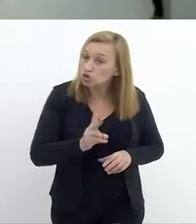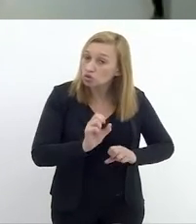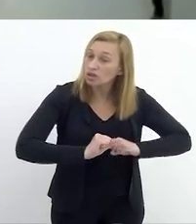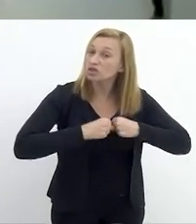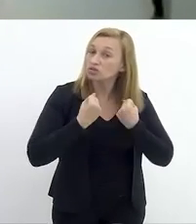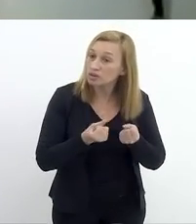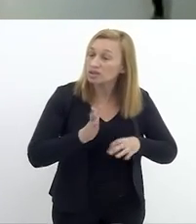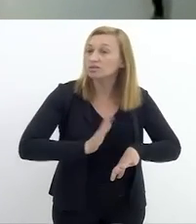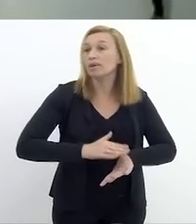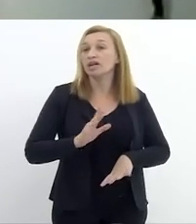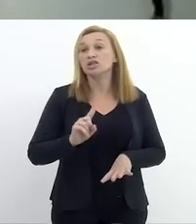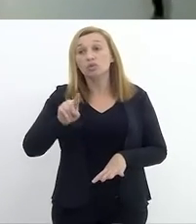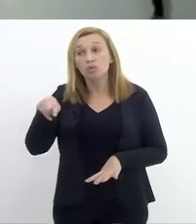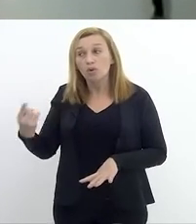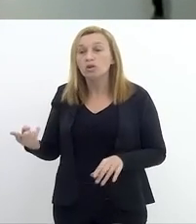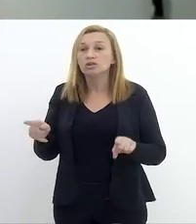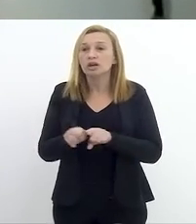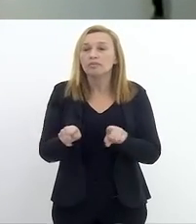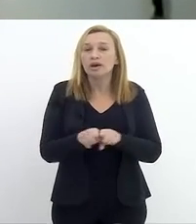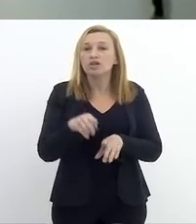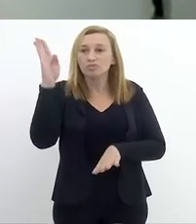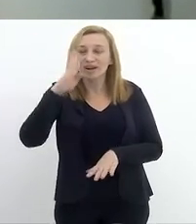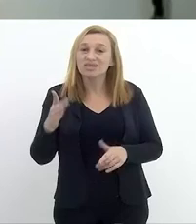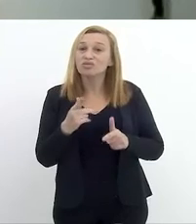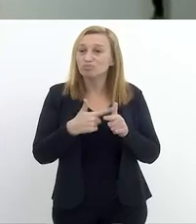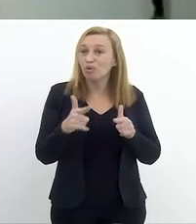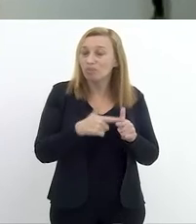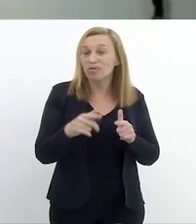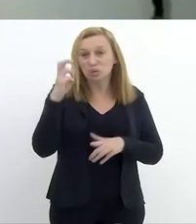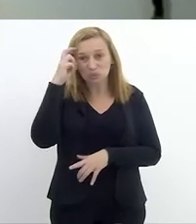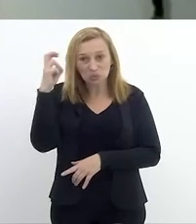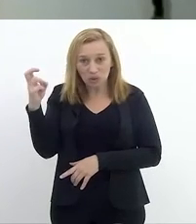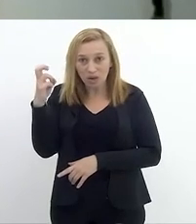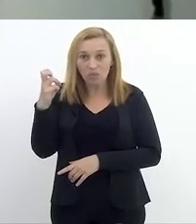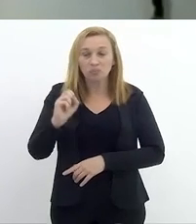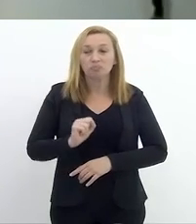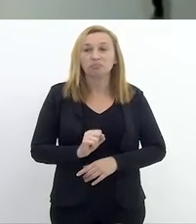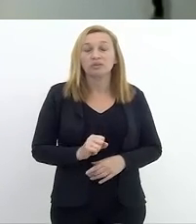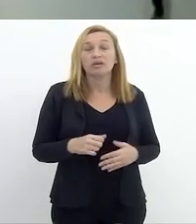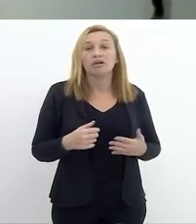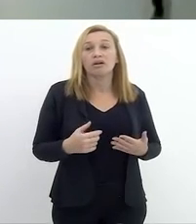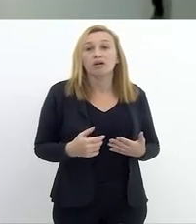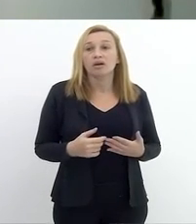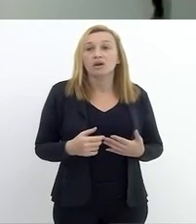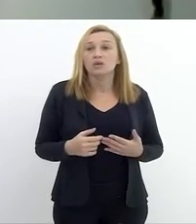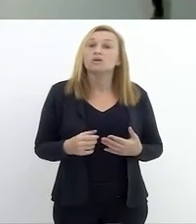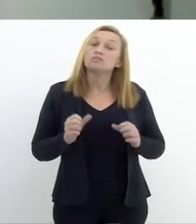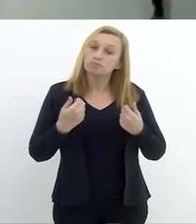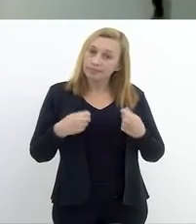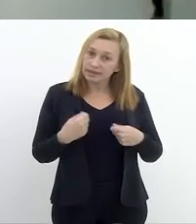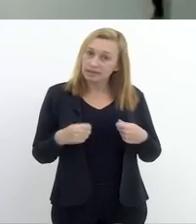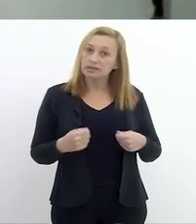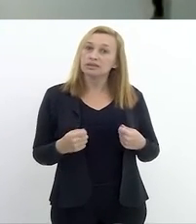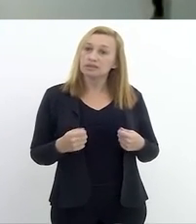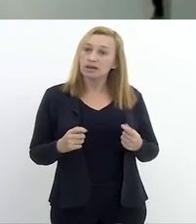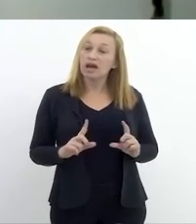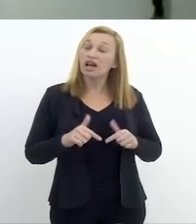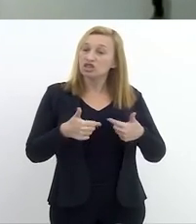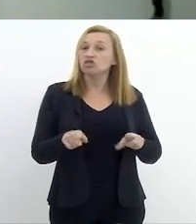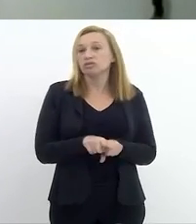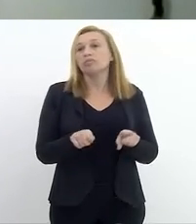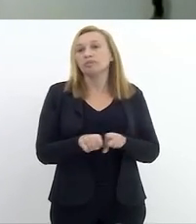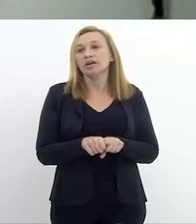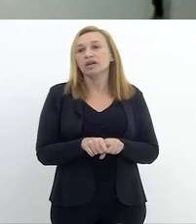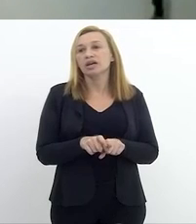Precisamos continuar fazendo esse esforço. Por outro lado, no Brasil, há um problema cultural, e esse precisa ser